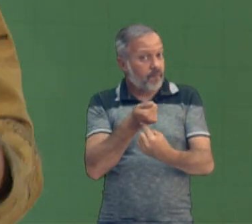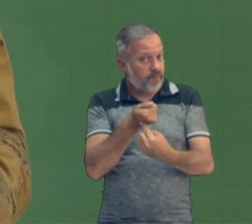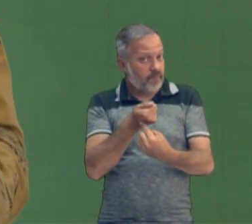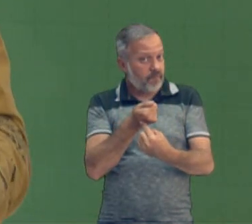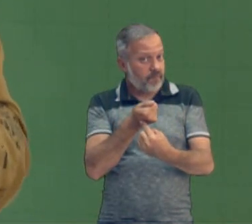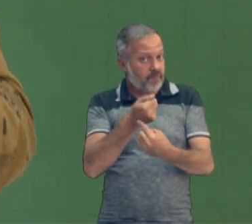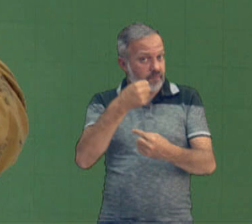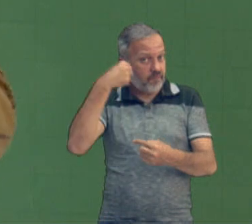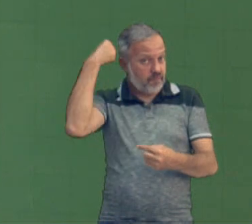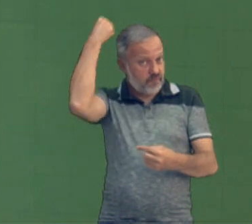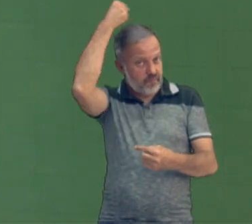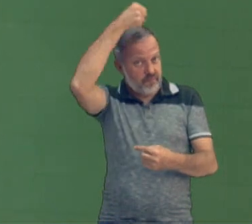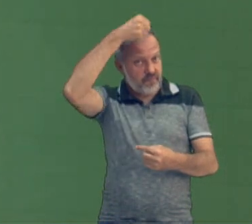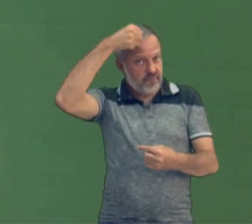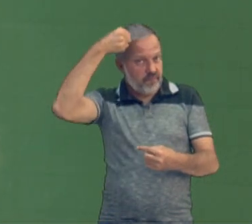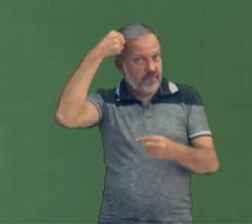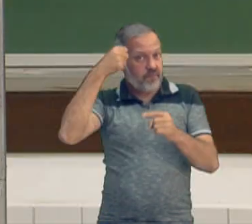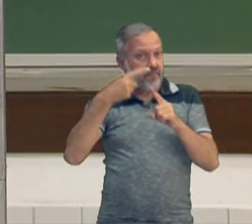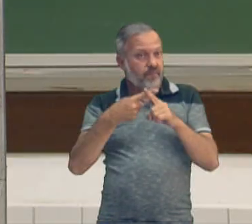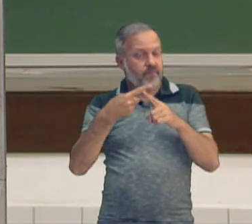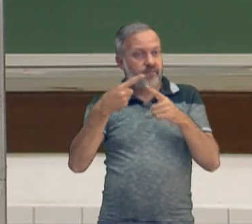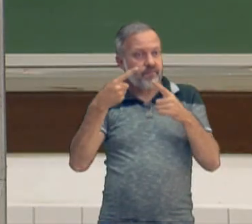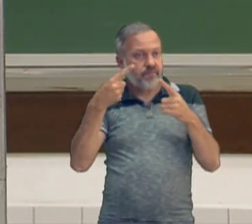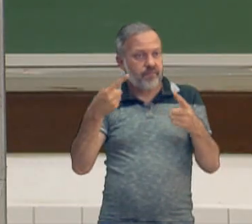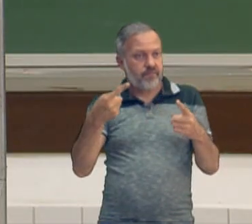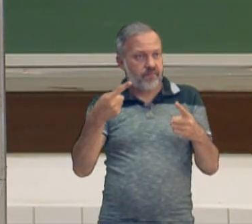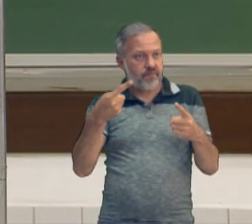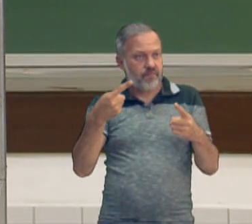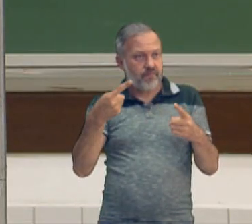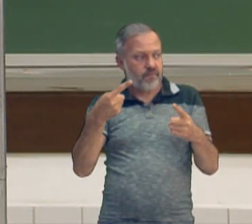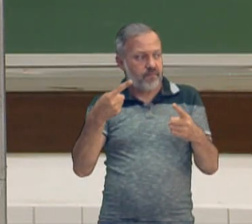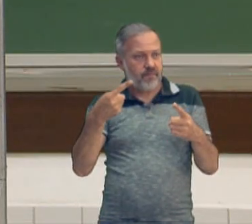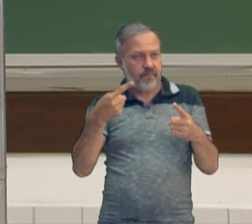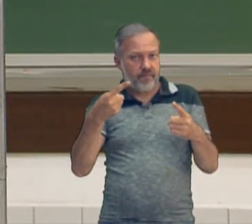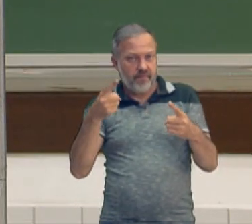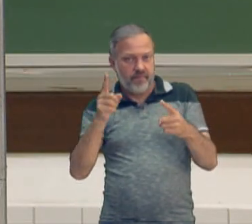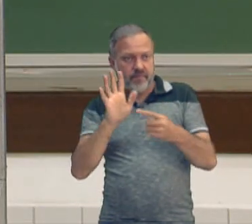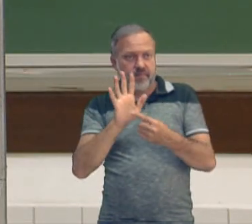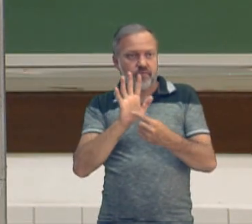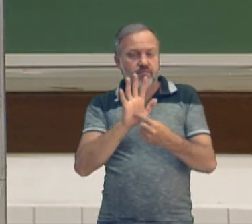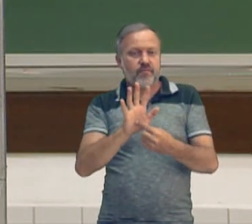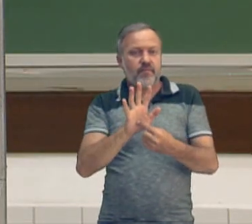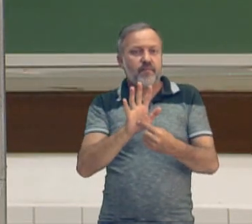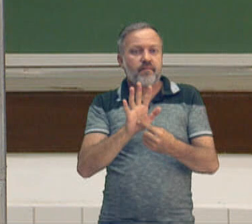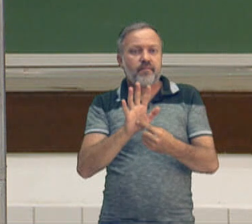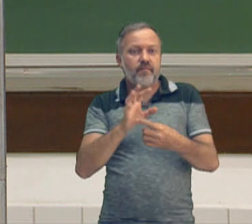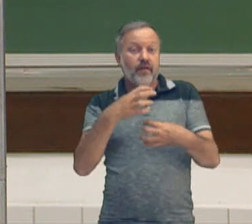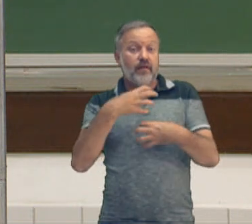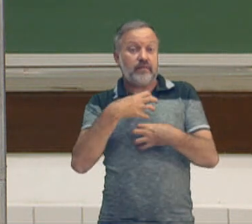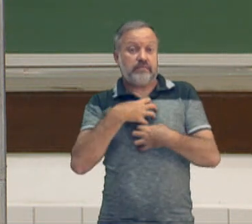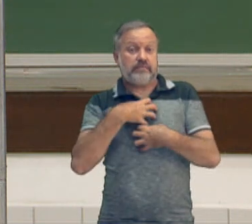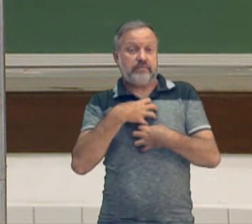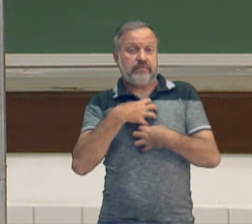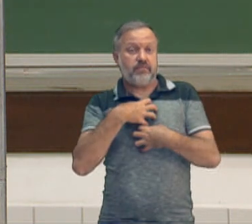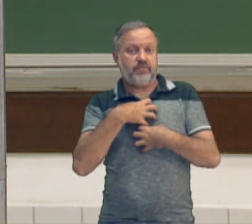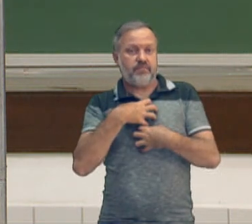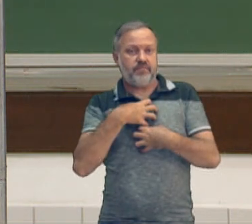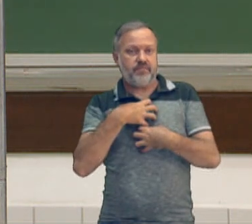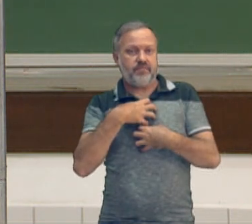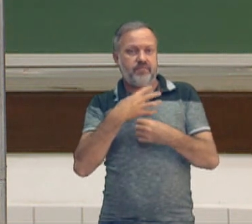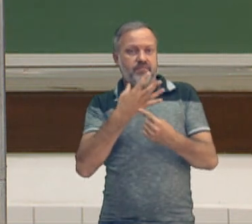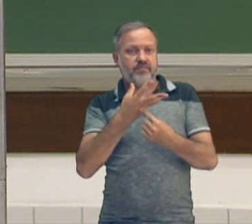texto escrito, mas por meio da simbologia, por meio das expressões